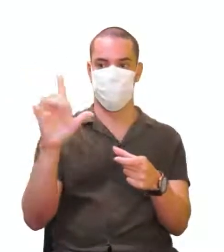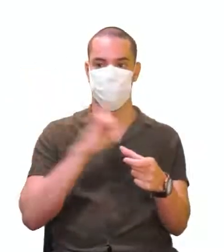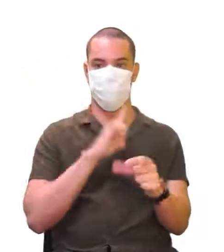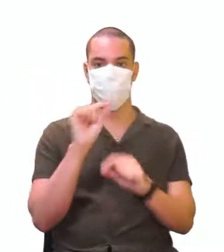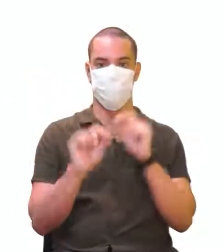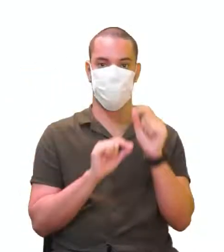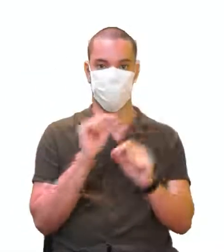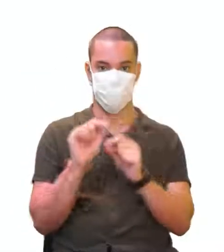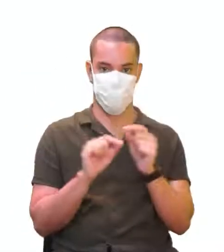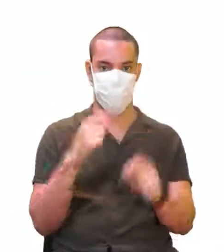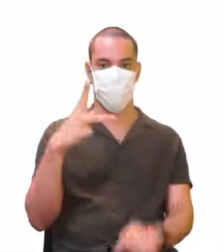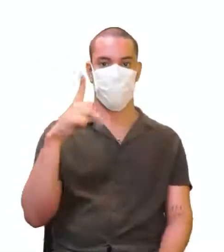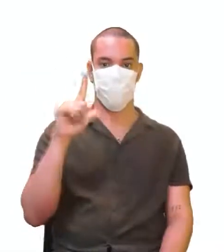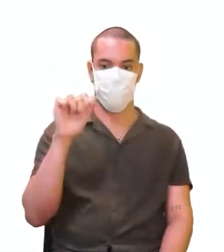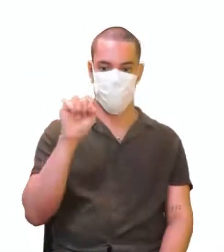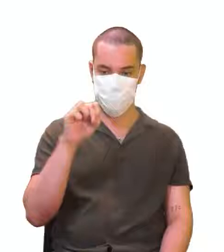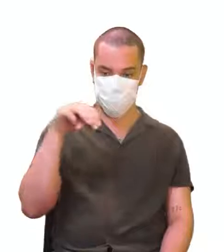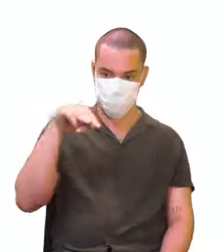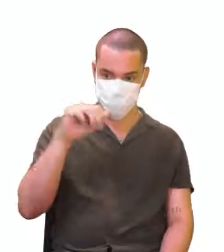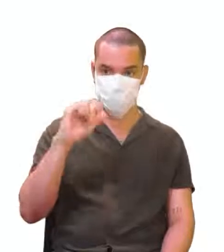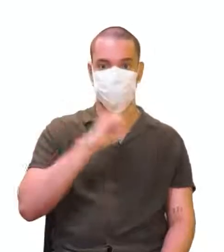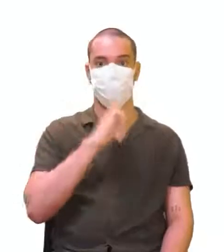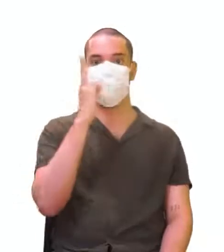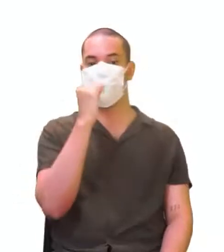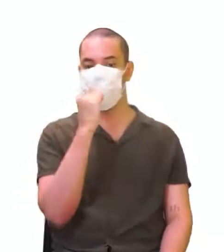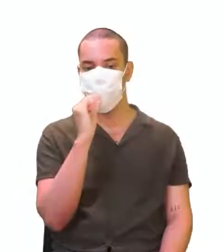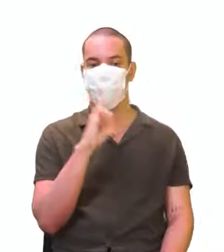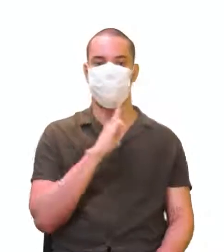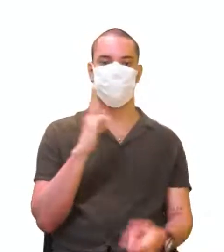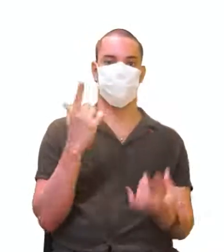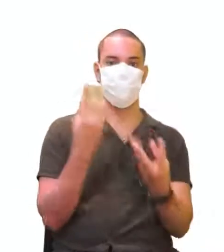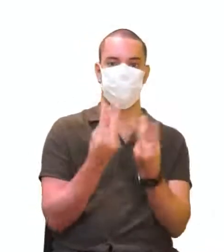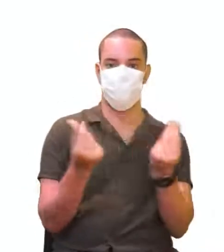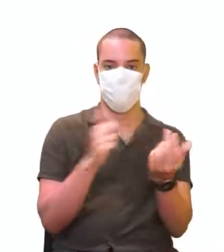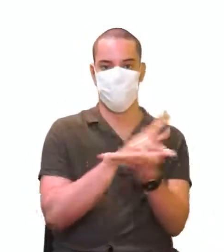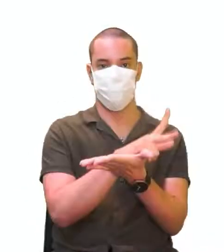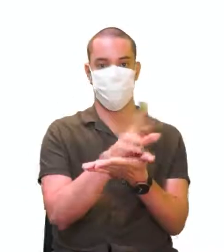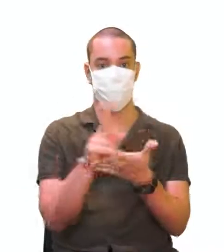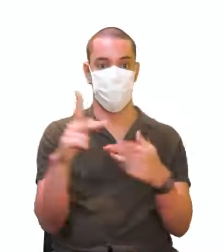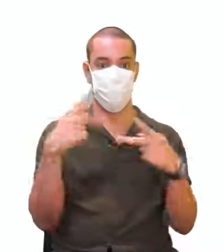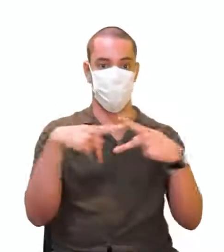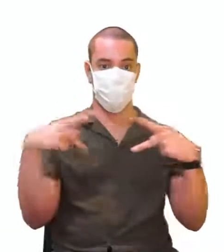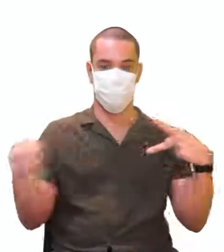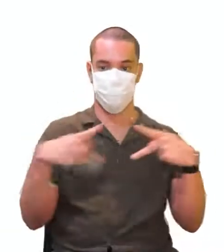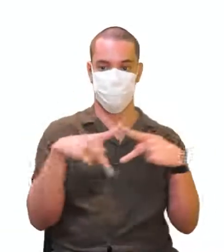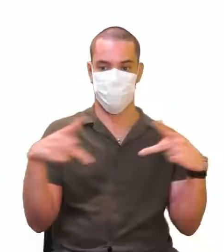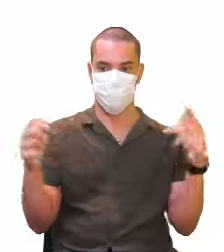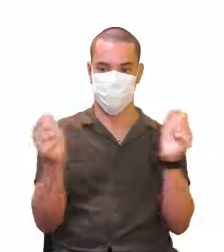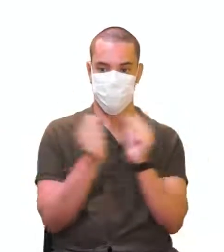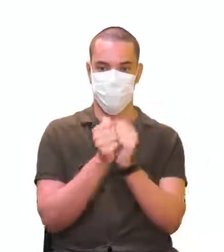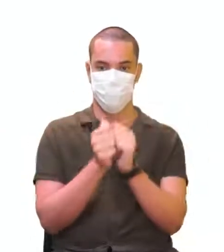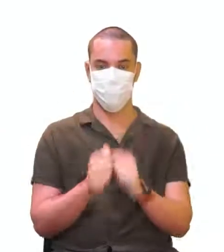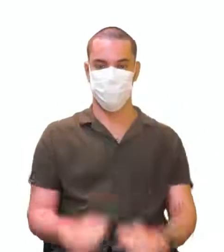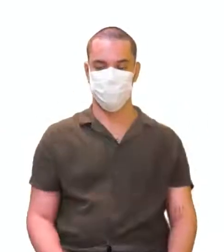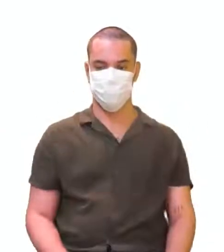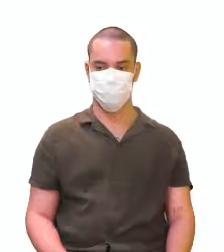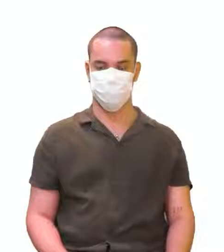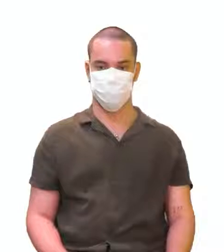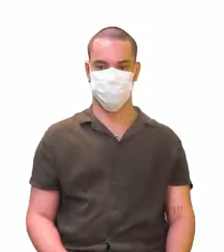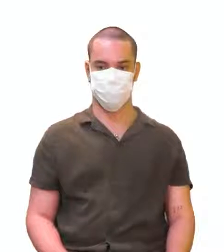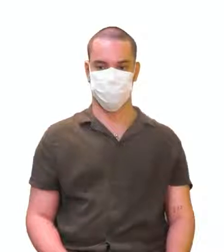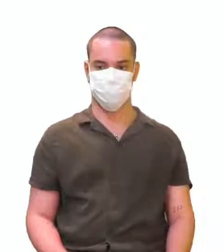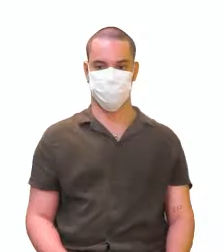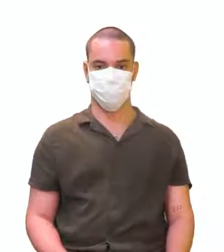vai ter o plasma sanguíneo, onde você vai ter água, né, minerais e proteínas, tá bom? Vamos